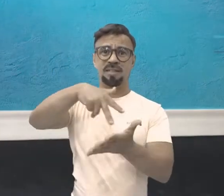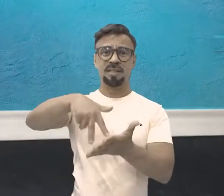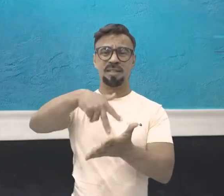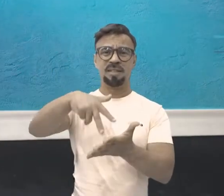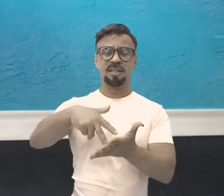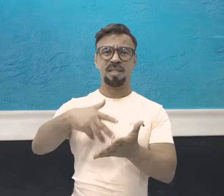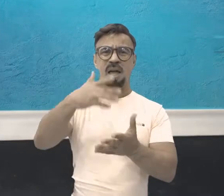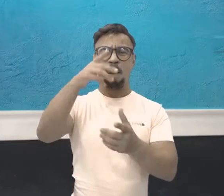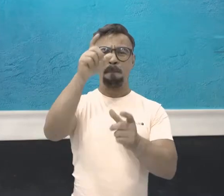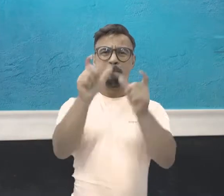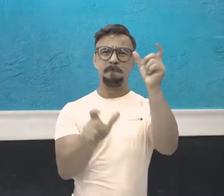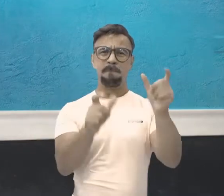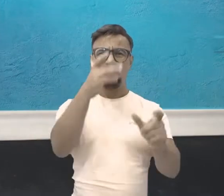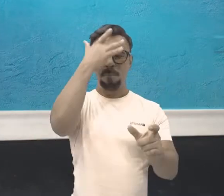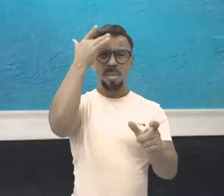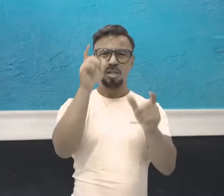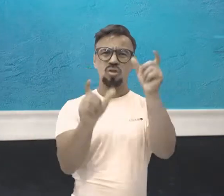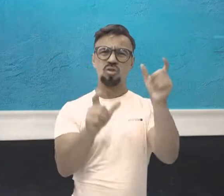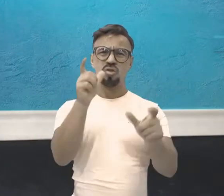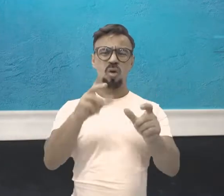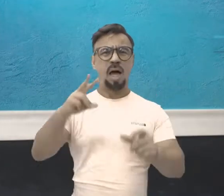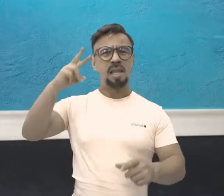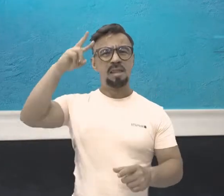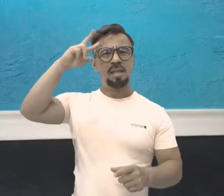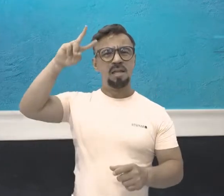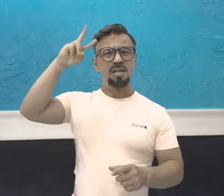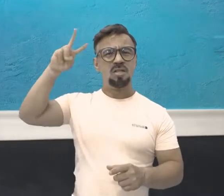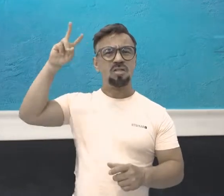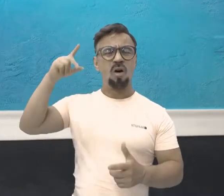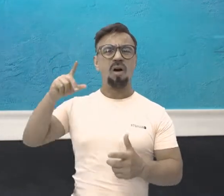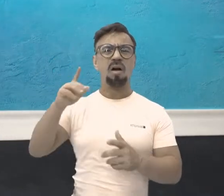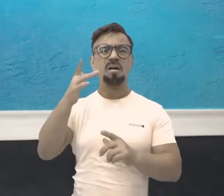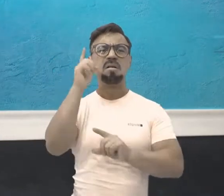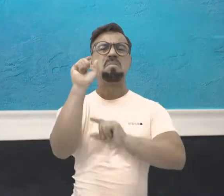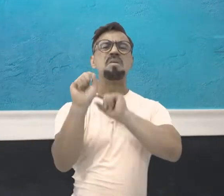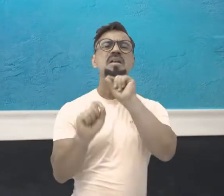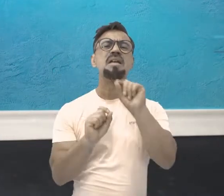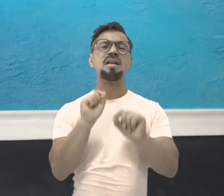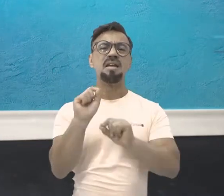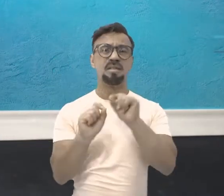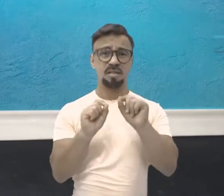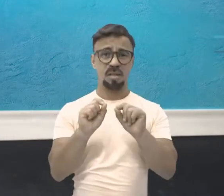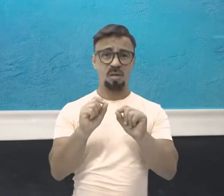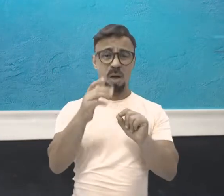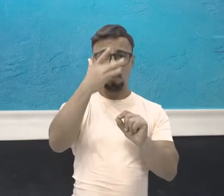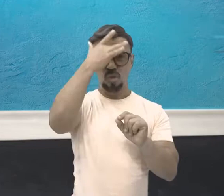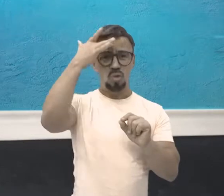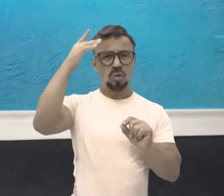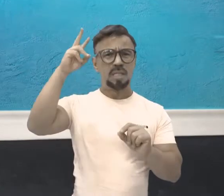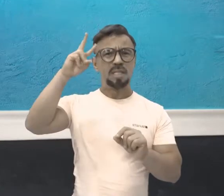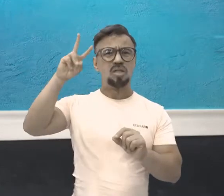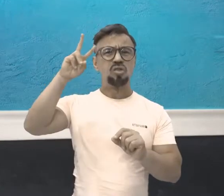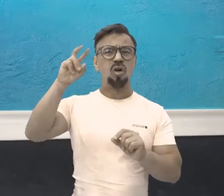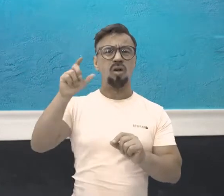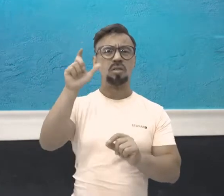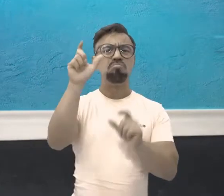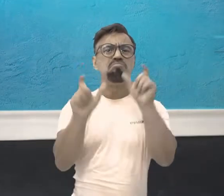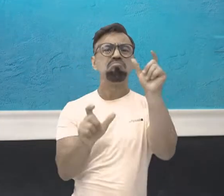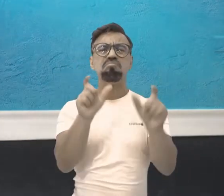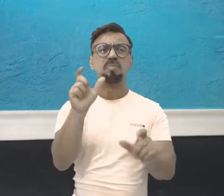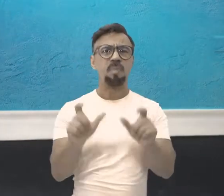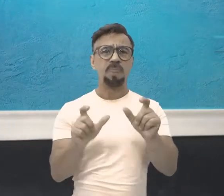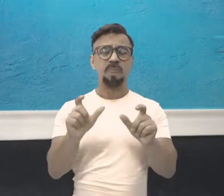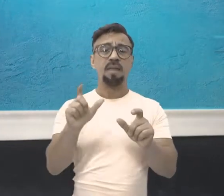vários personagens históricos. Quem são esses personagens históricos?